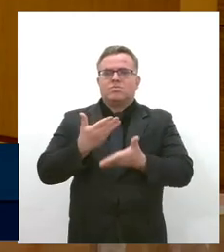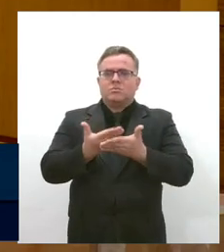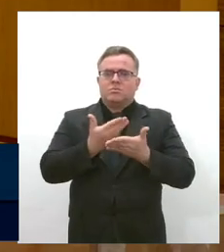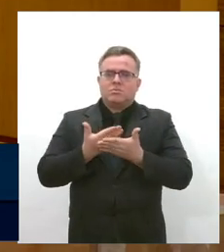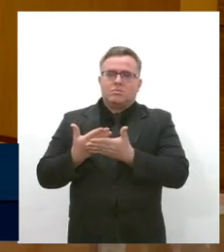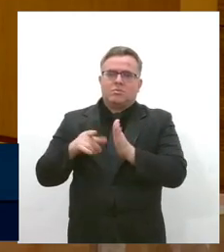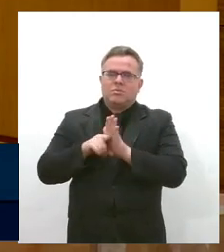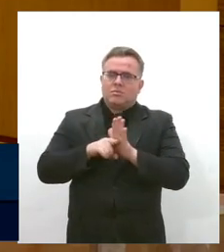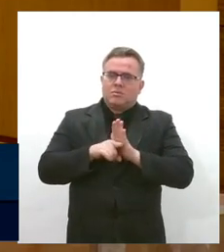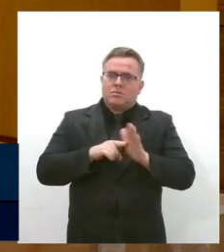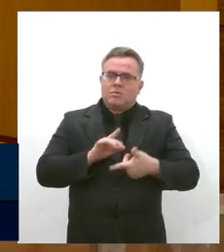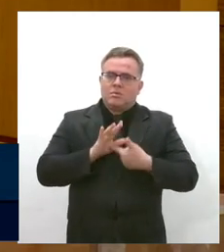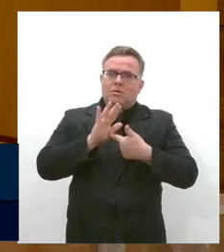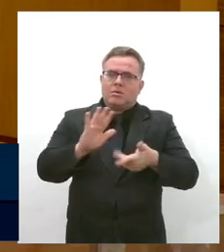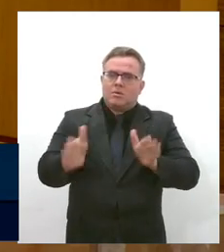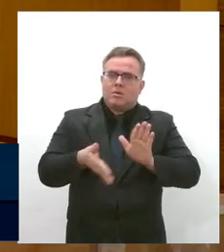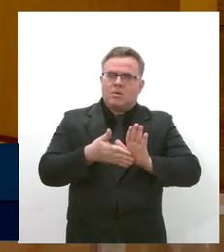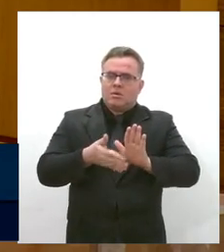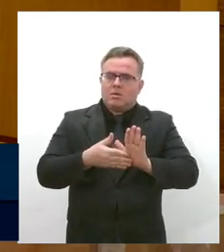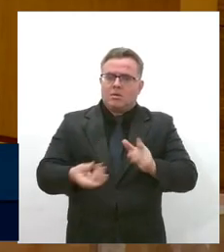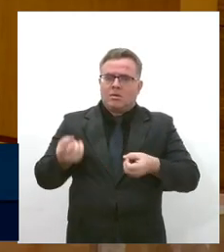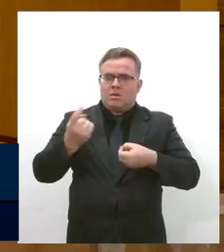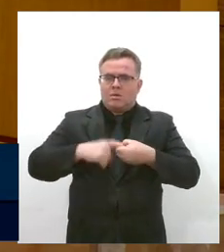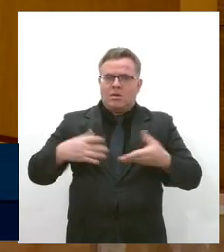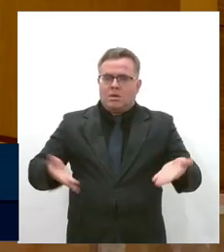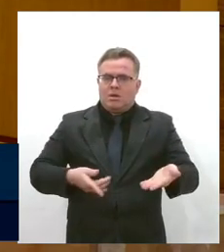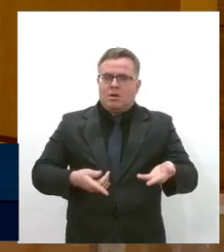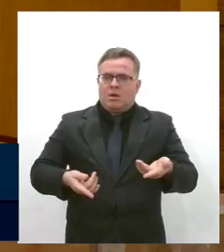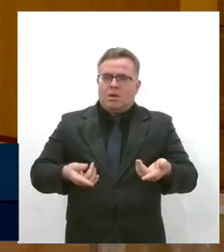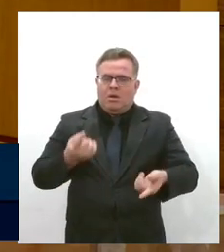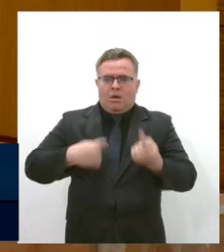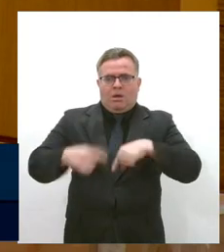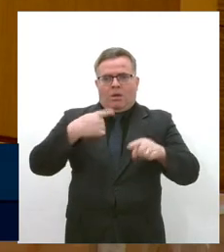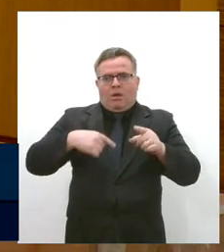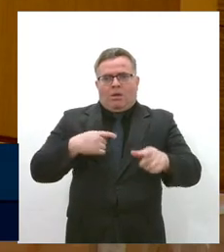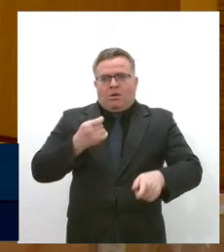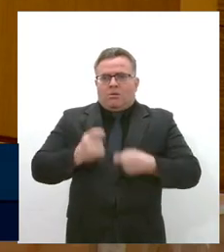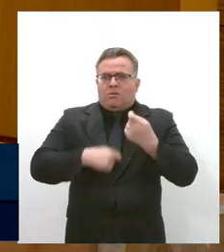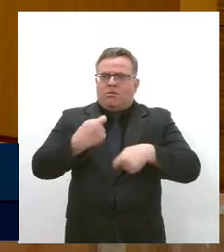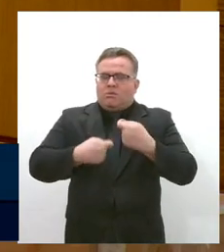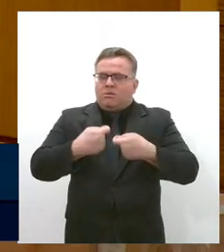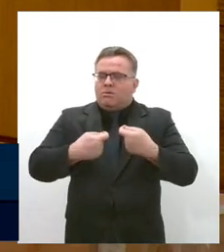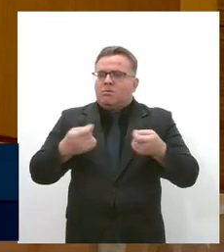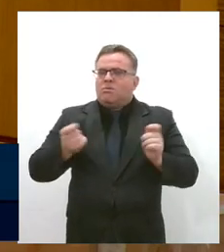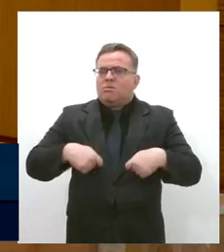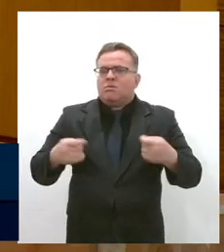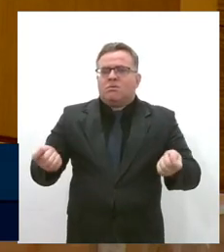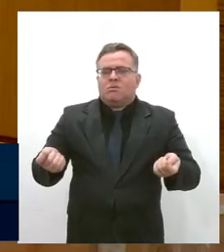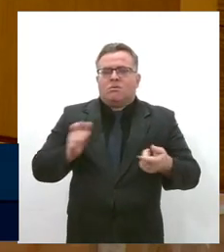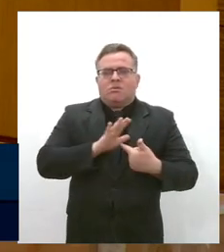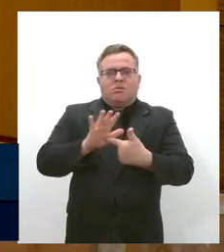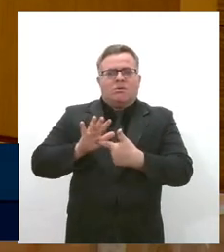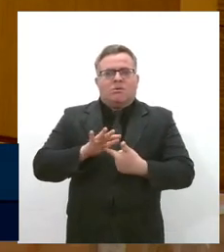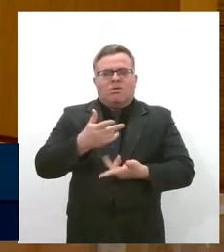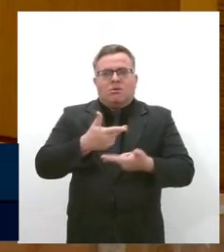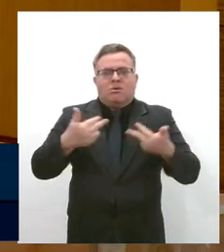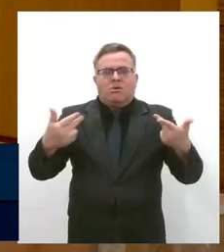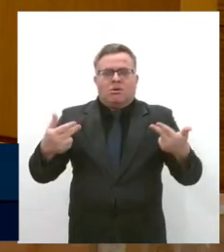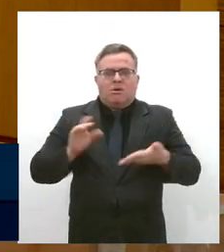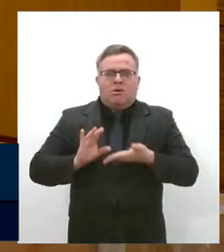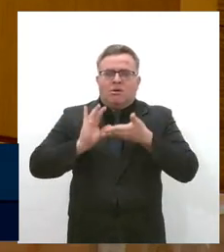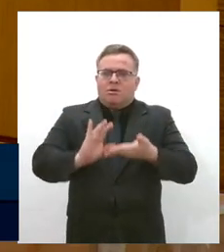retomada do crescimento econômico e desenvolvimento social do país, ressaltam-se os empreendimentos públicos e privados previstos e programados para a área do